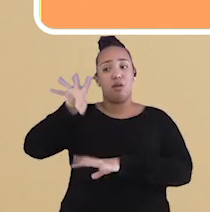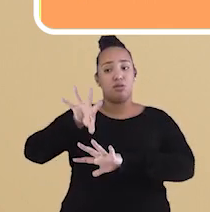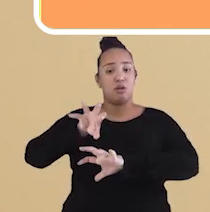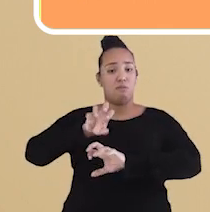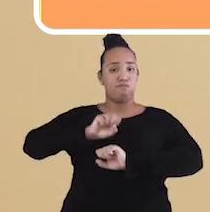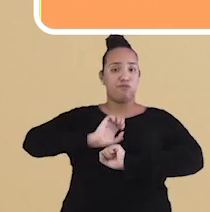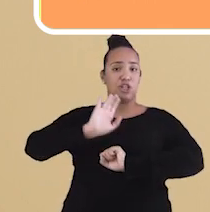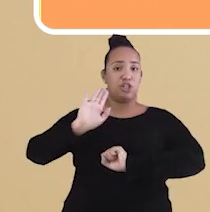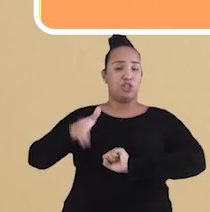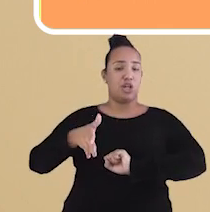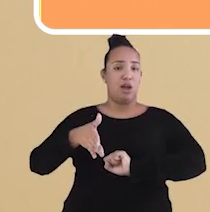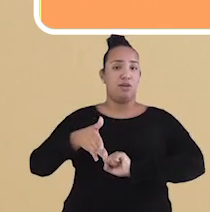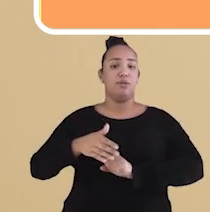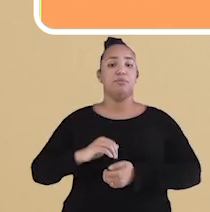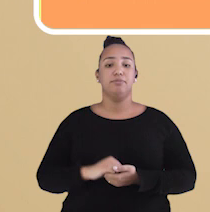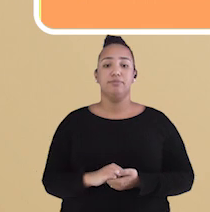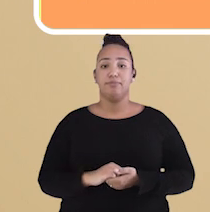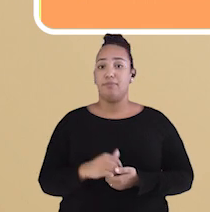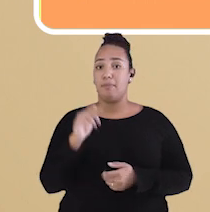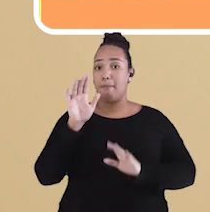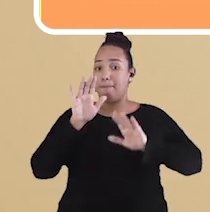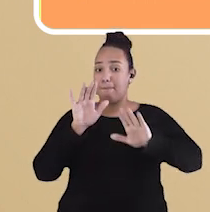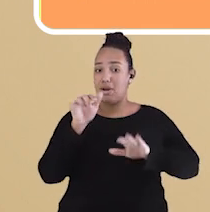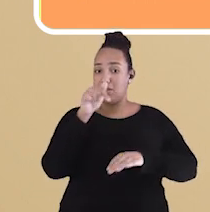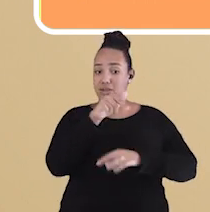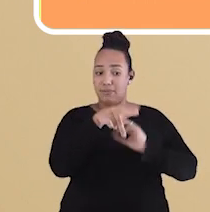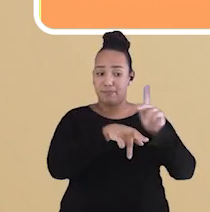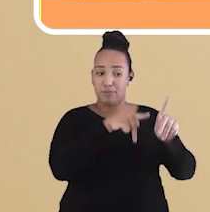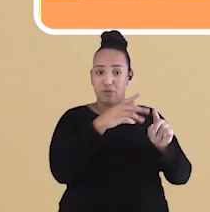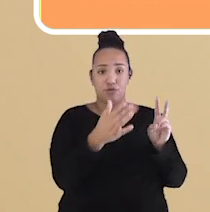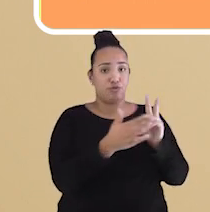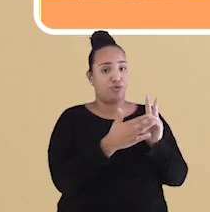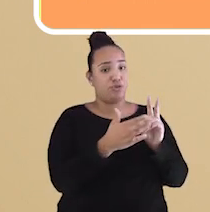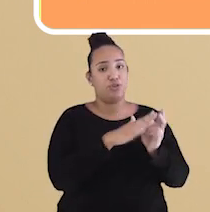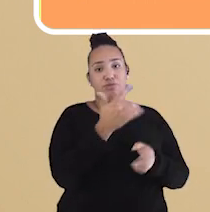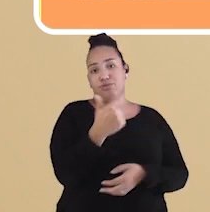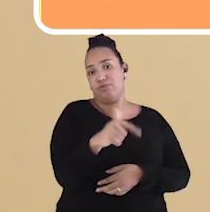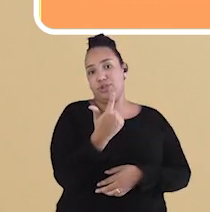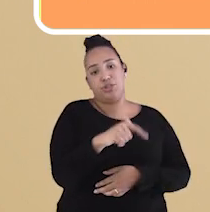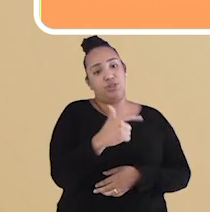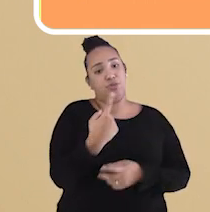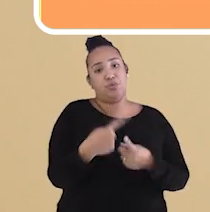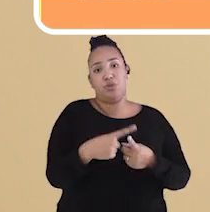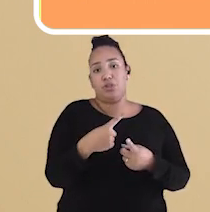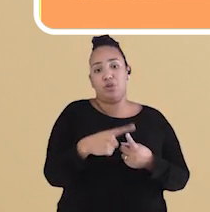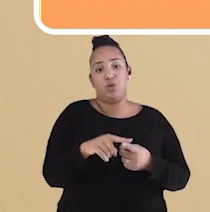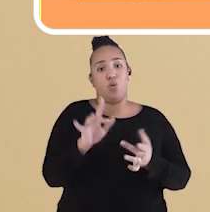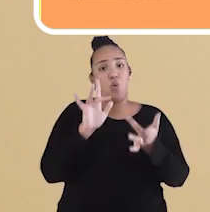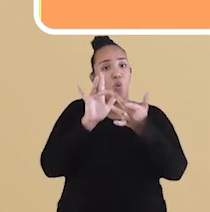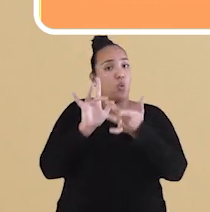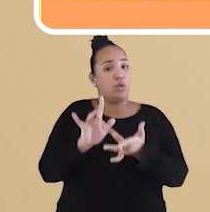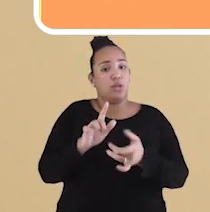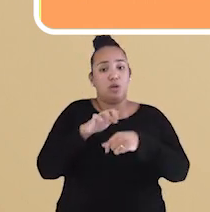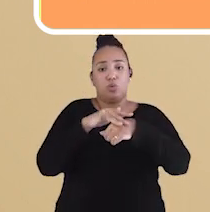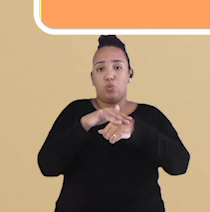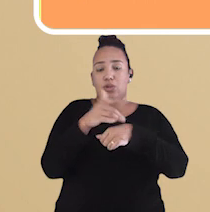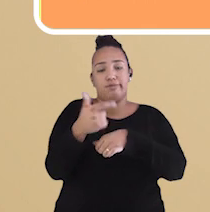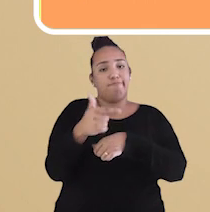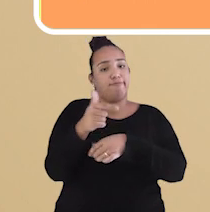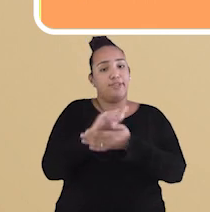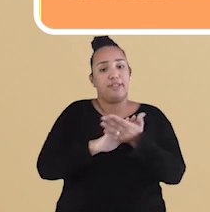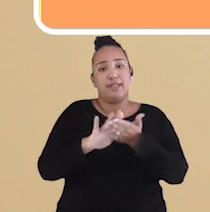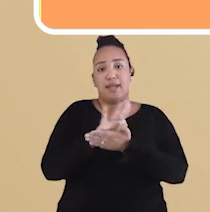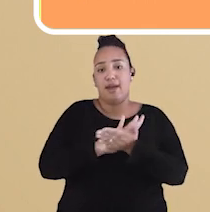anticorpos para tais doenças, coisa que não existia entre os povos indígenas, já que nunca tiveram contato com